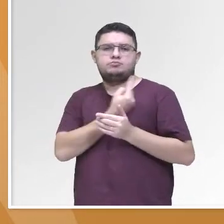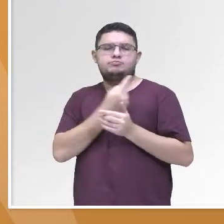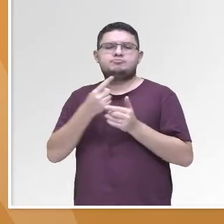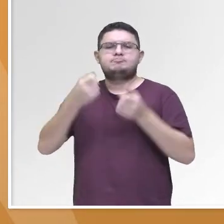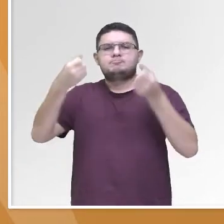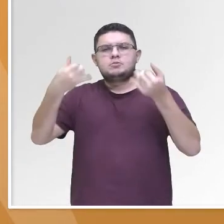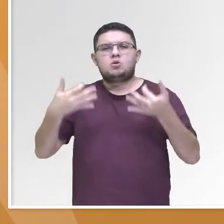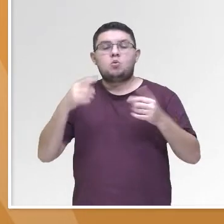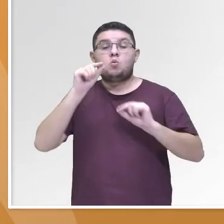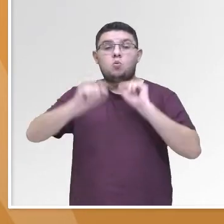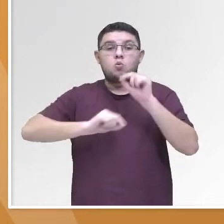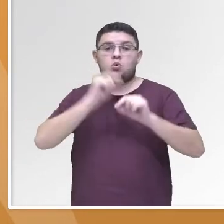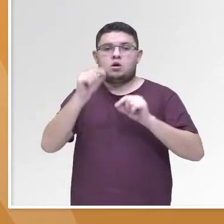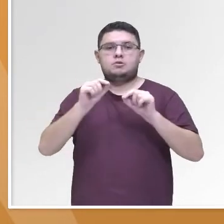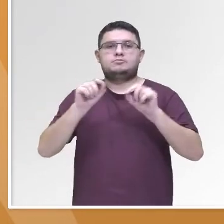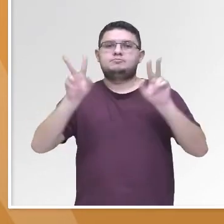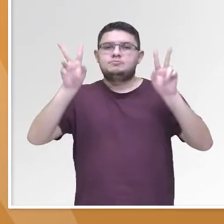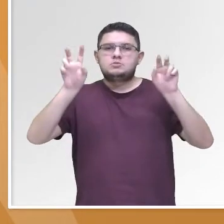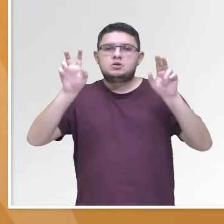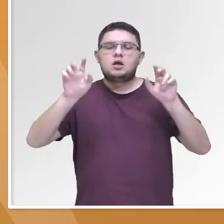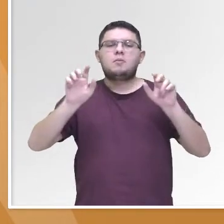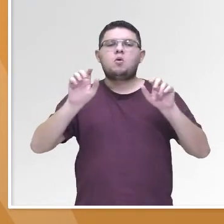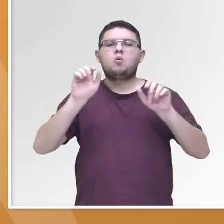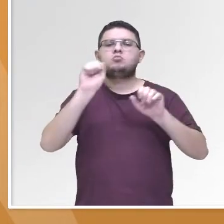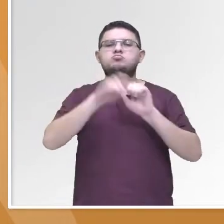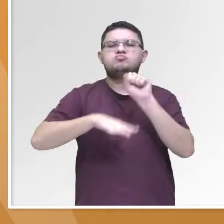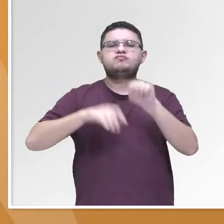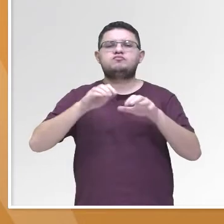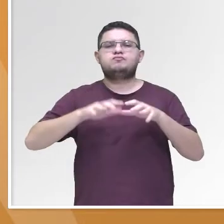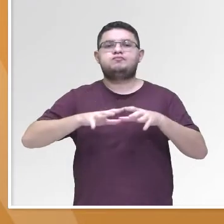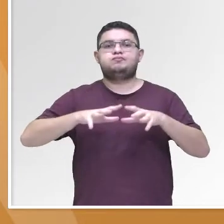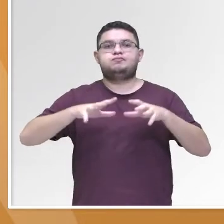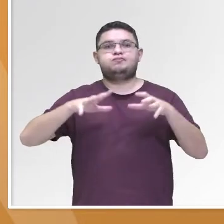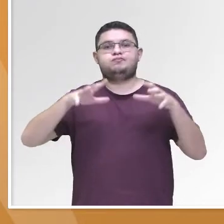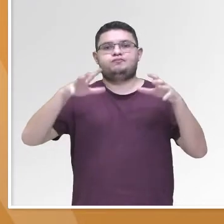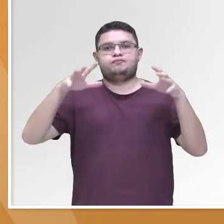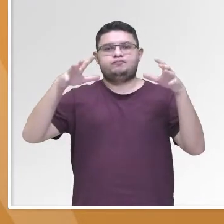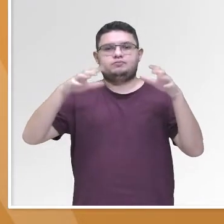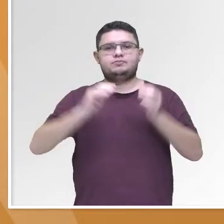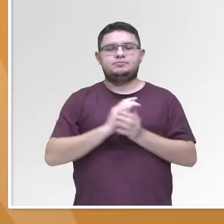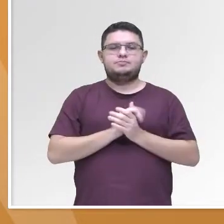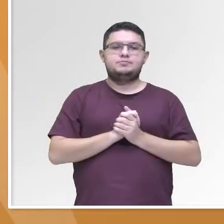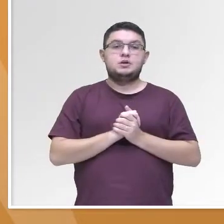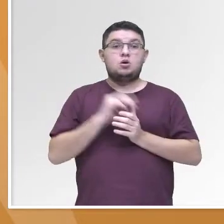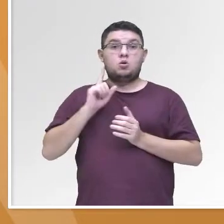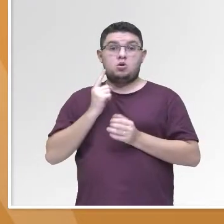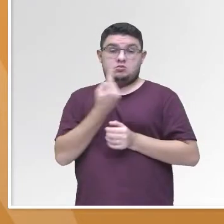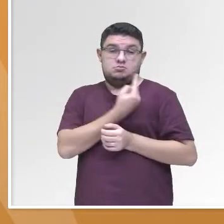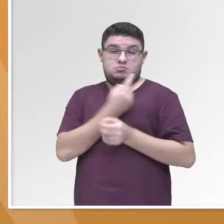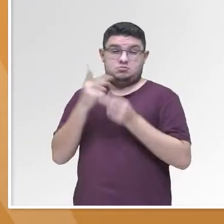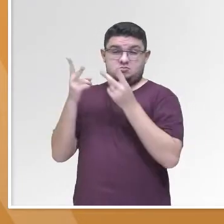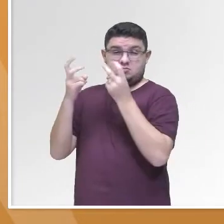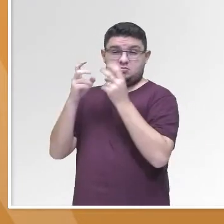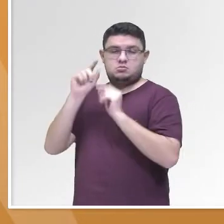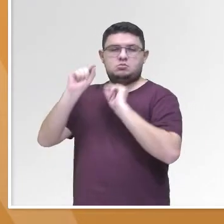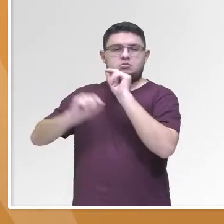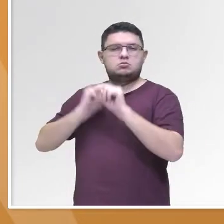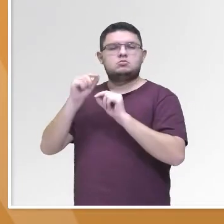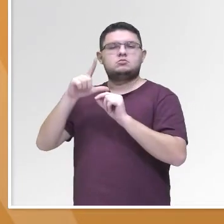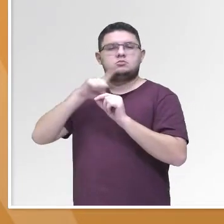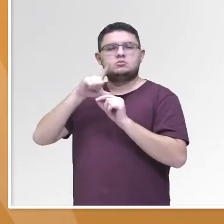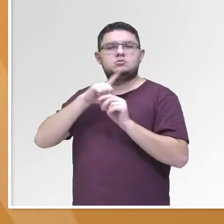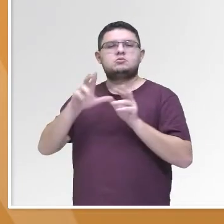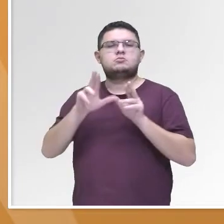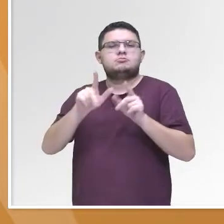Aí nós temos uma imagem para mostrar para vocês e aí a gente pode observar um pouco disso. A gente vai ver as diferenças sobre